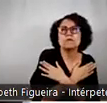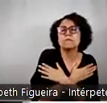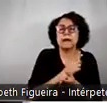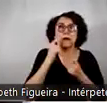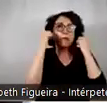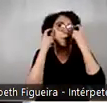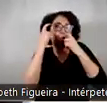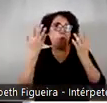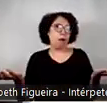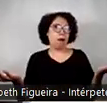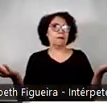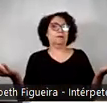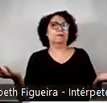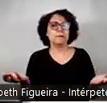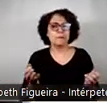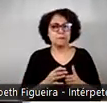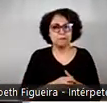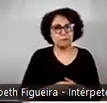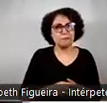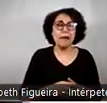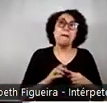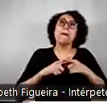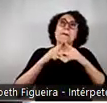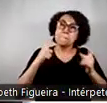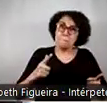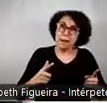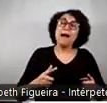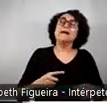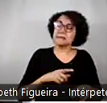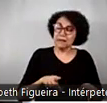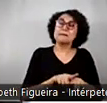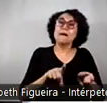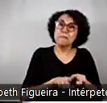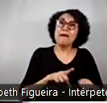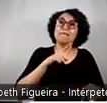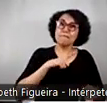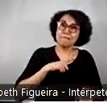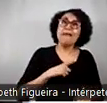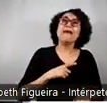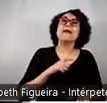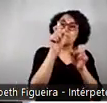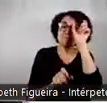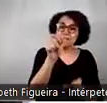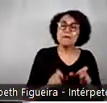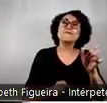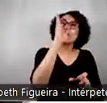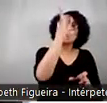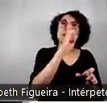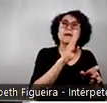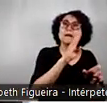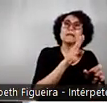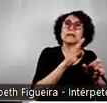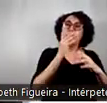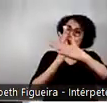brasileiros que emigraram, né, que foram morar fora do país, que moram fora do país. Então, a gente tem aí o número